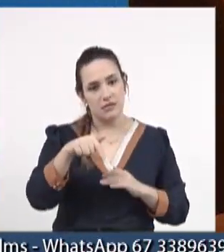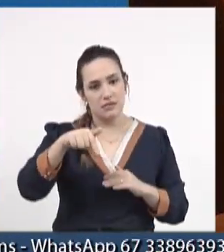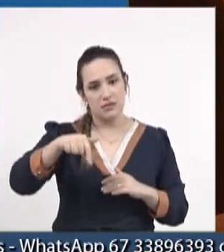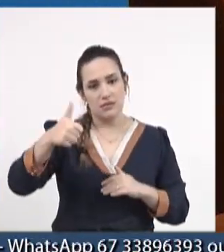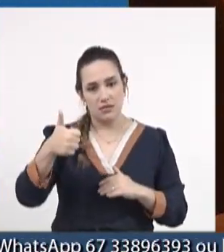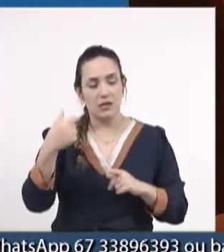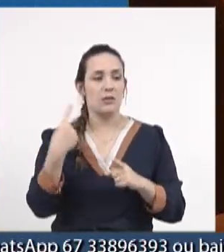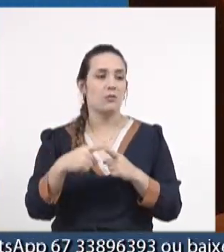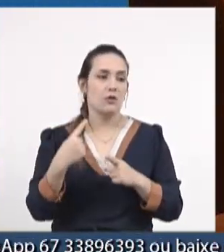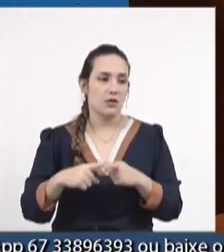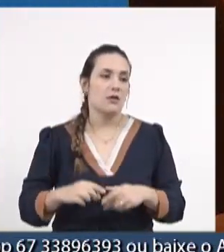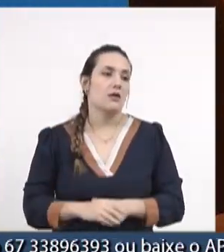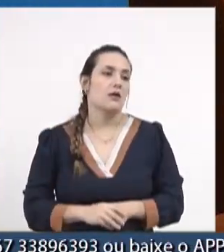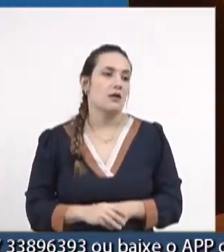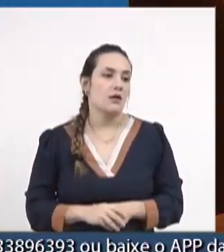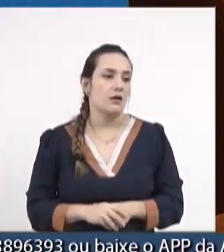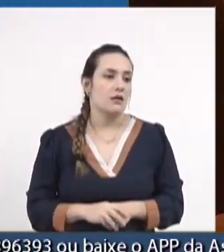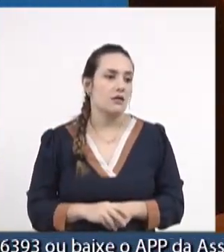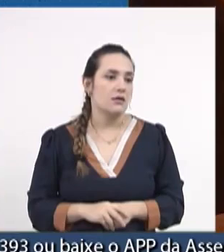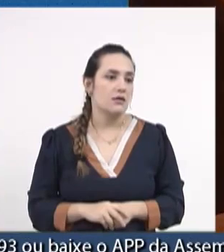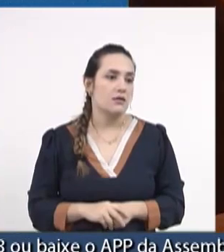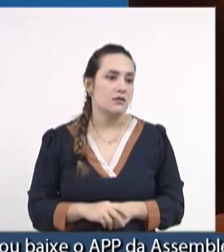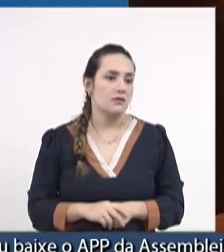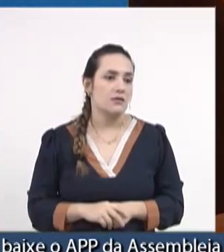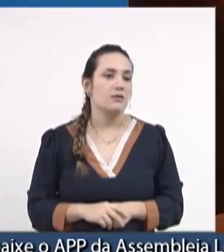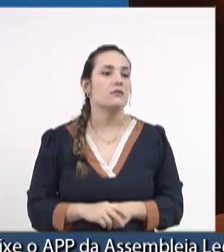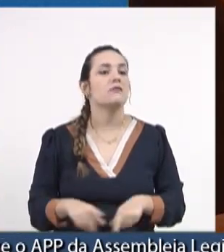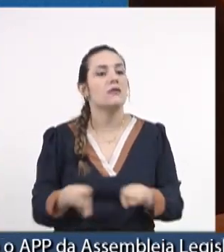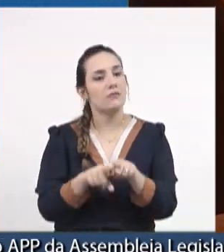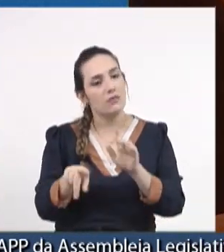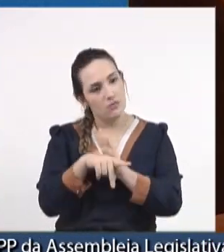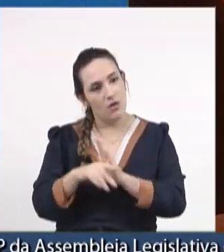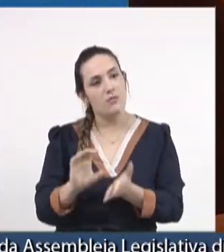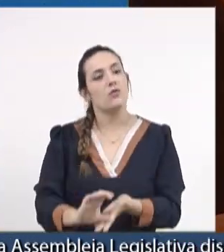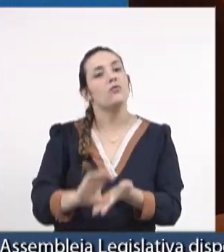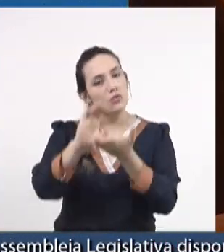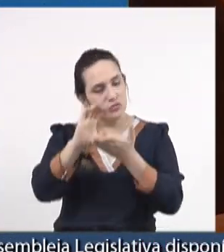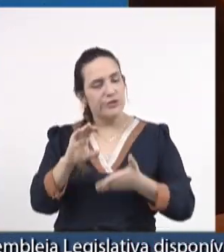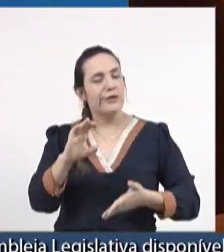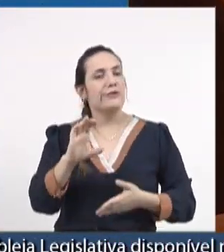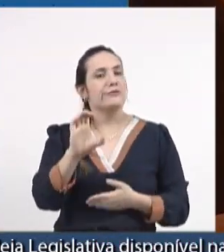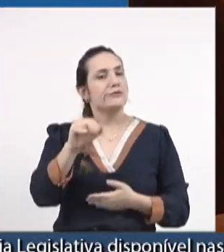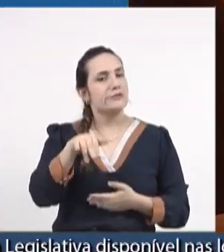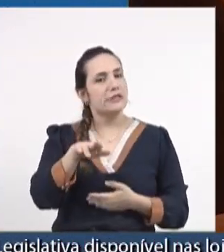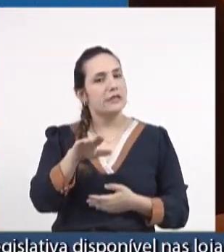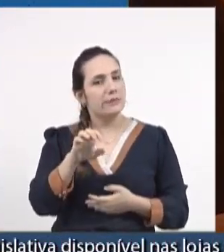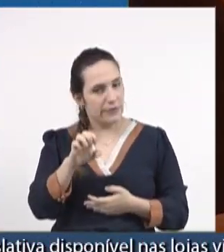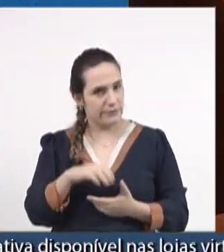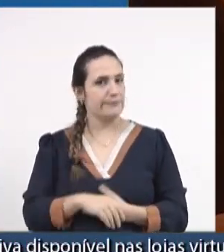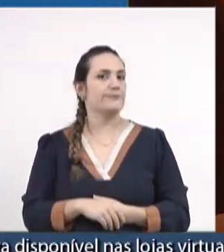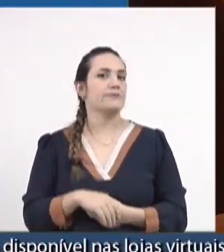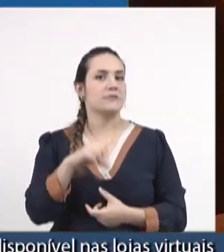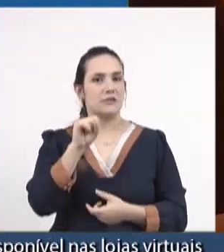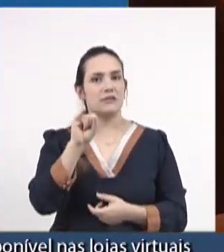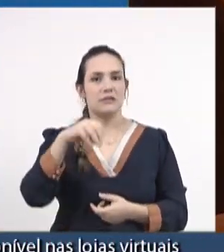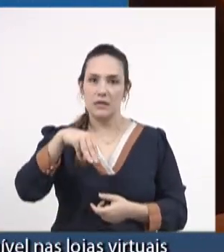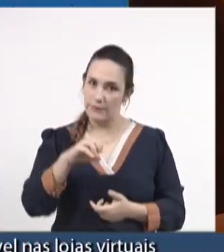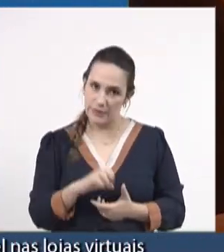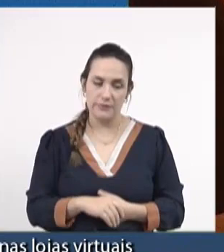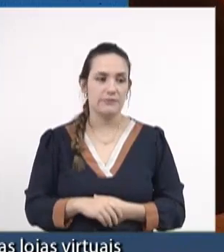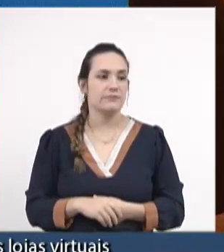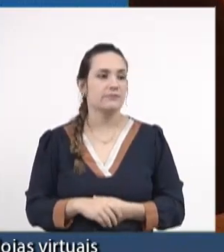outro, pelo famigerado CIMI, que foi através do